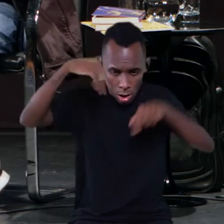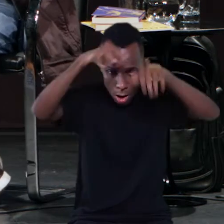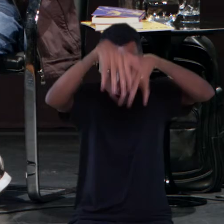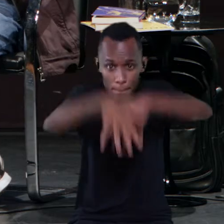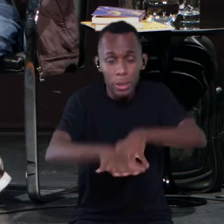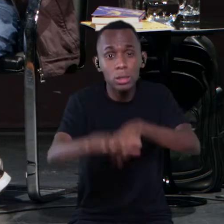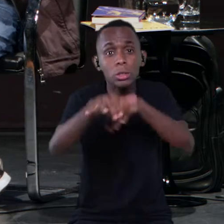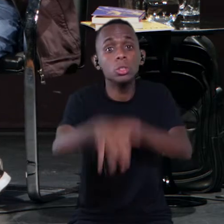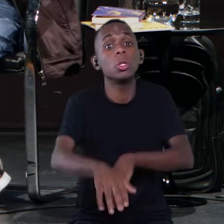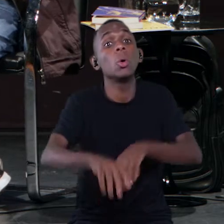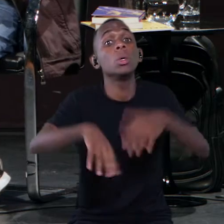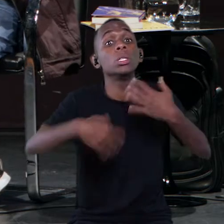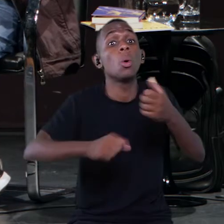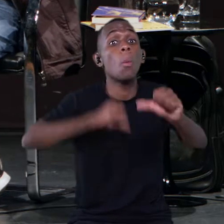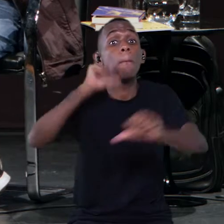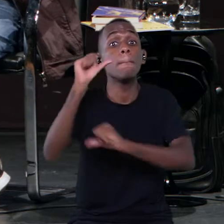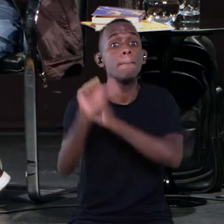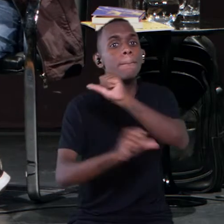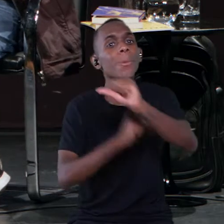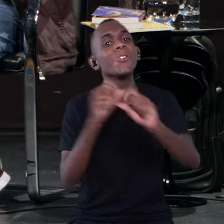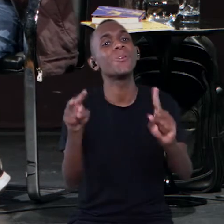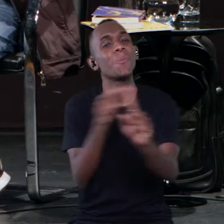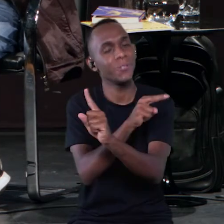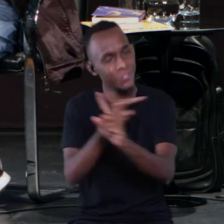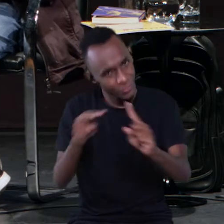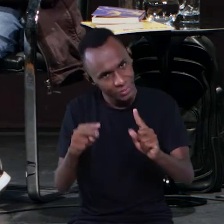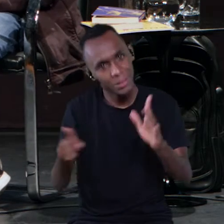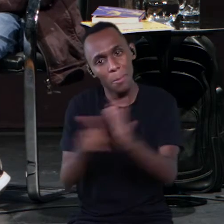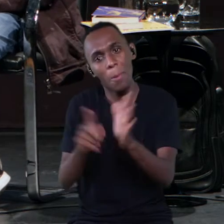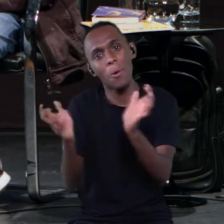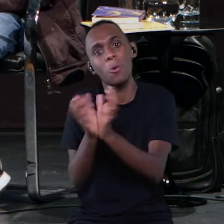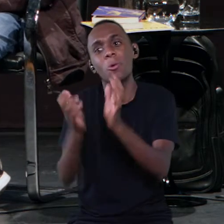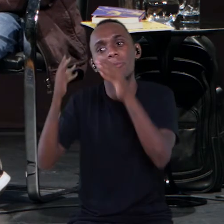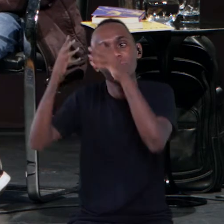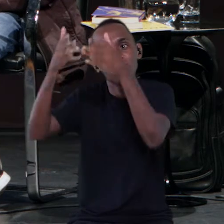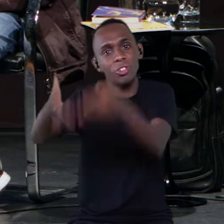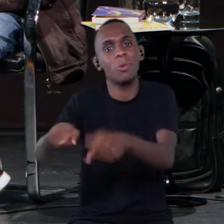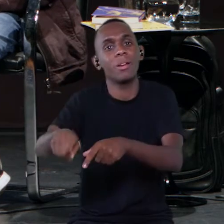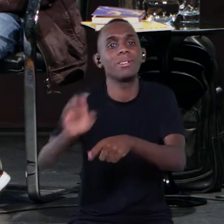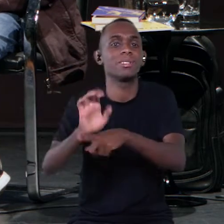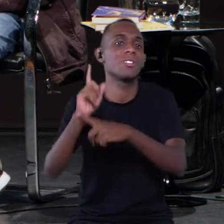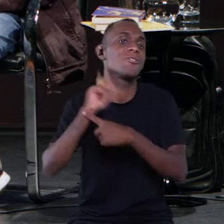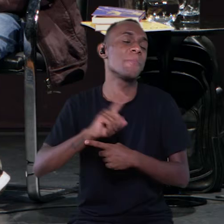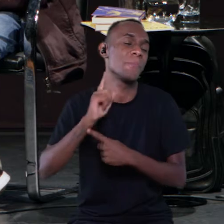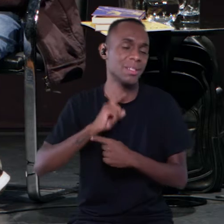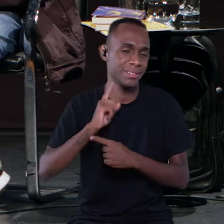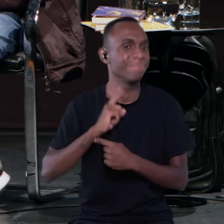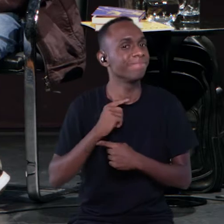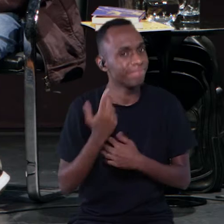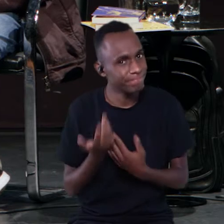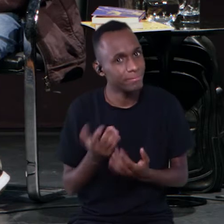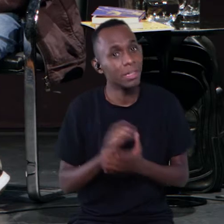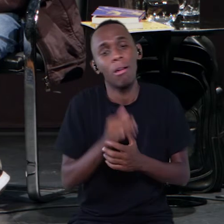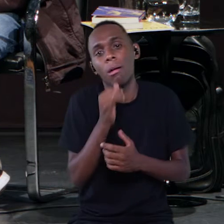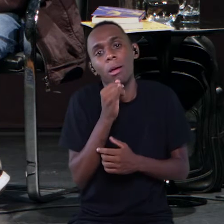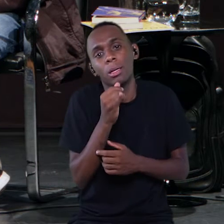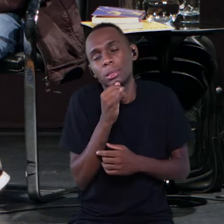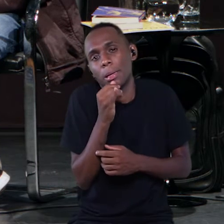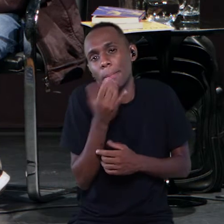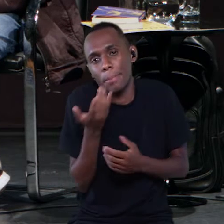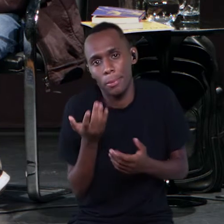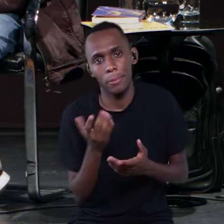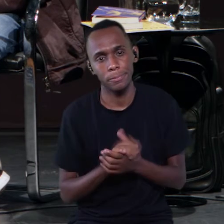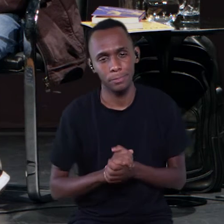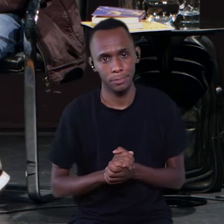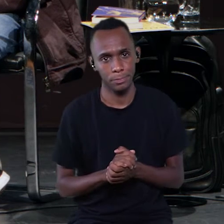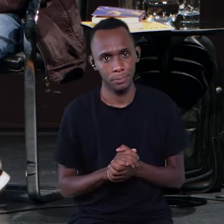E isso muda a configuração toda da percepção dos grupos escravizados que chegavam a Minas. Né? Você pega, por exemplo, a